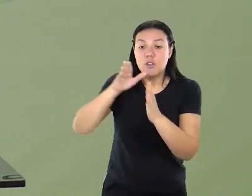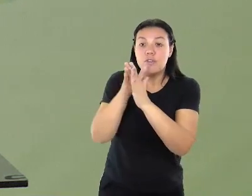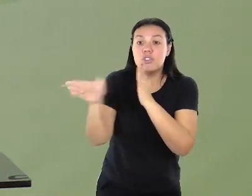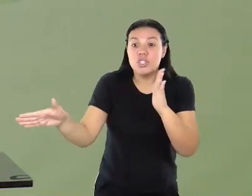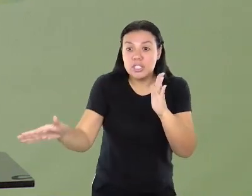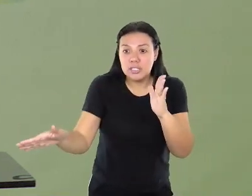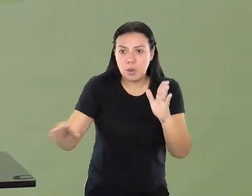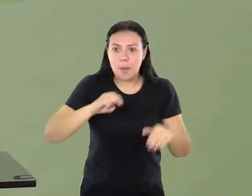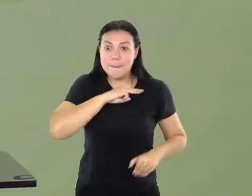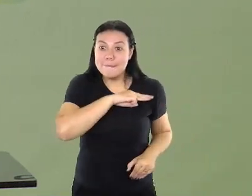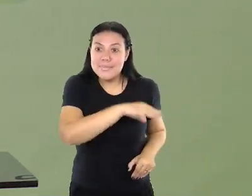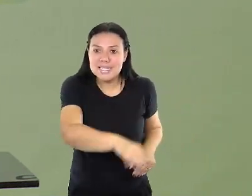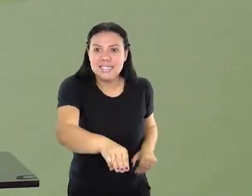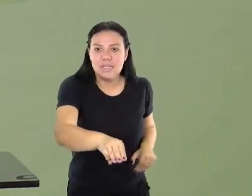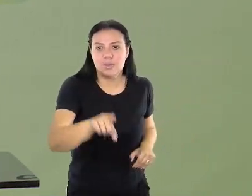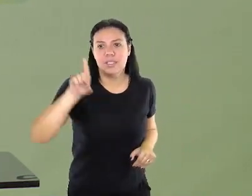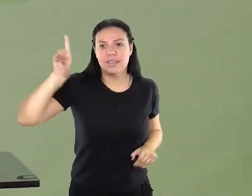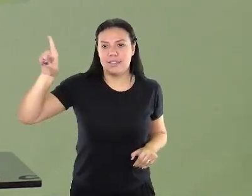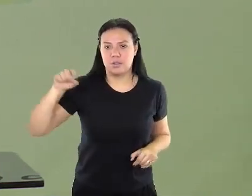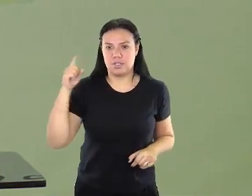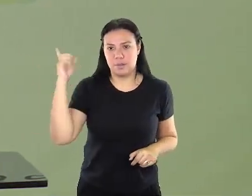que Deus me deu para eu fazer.